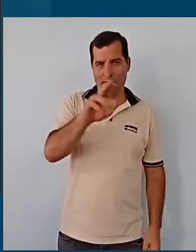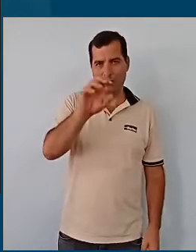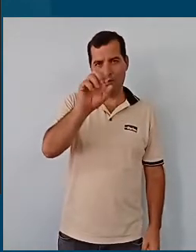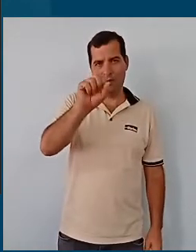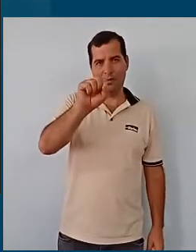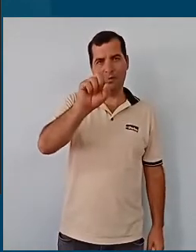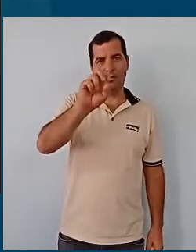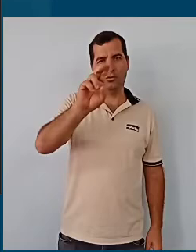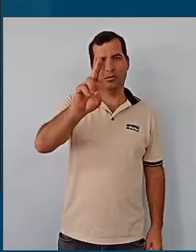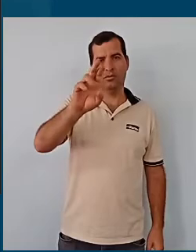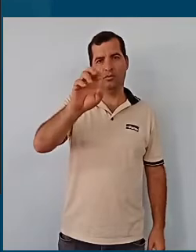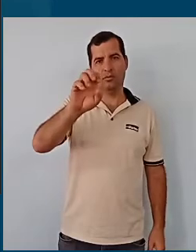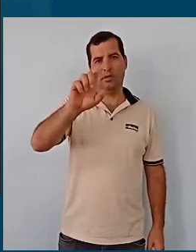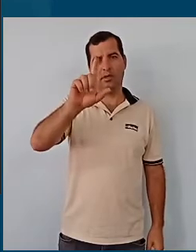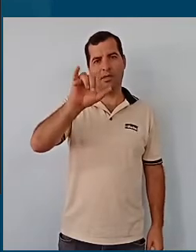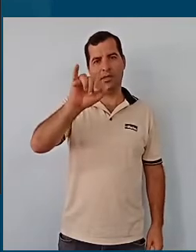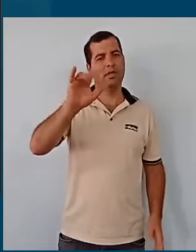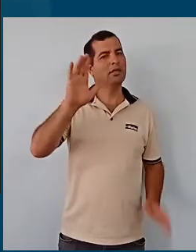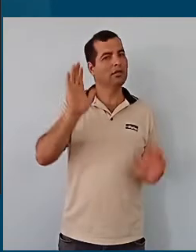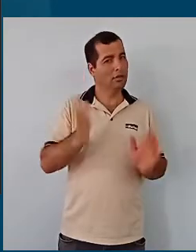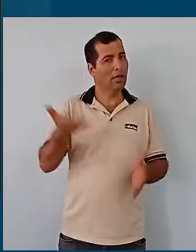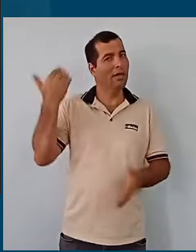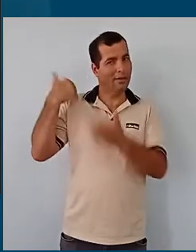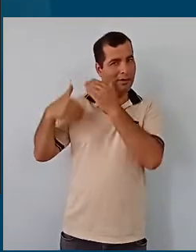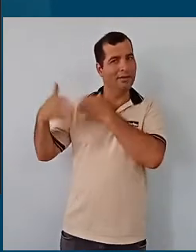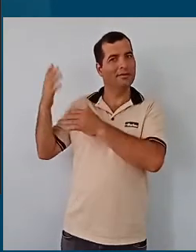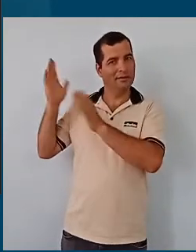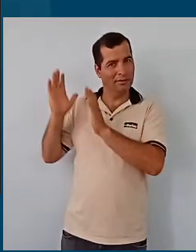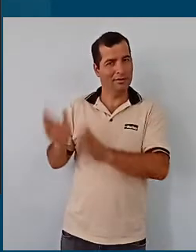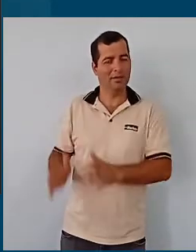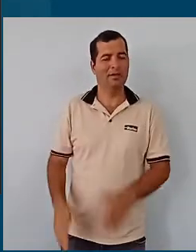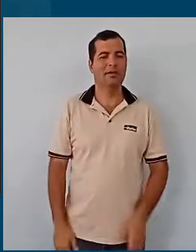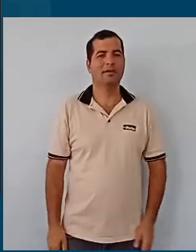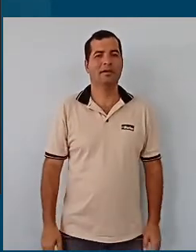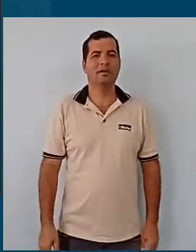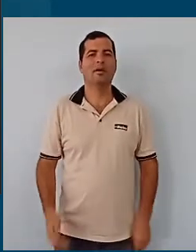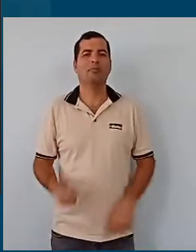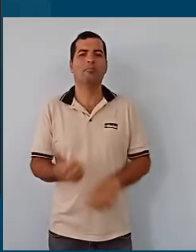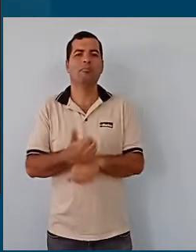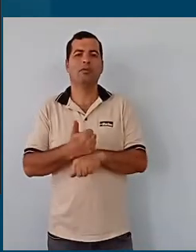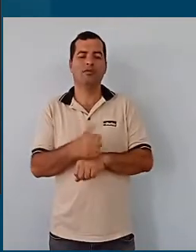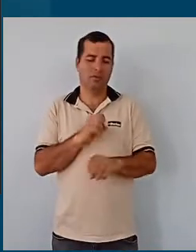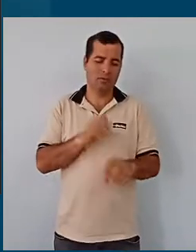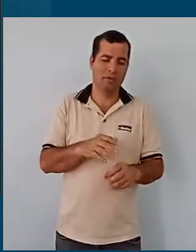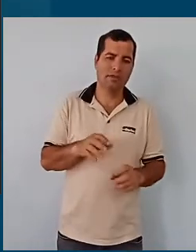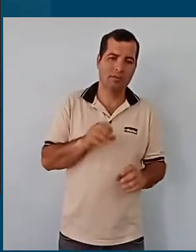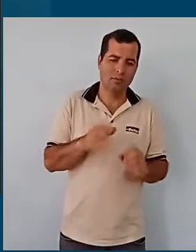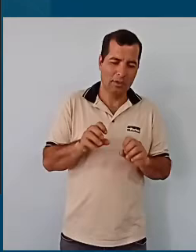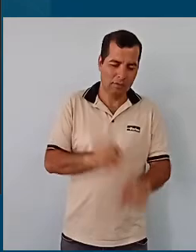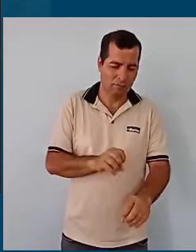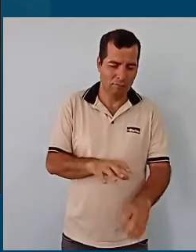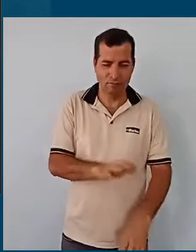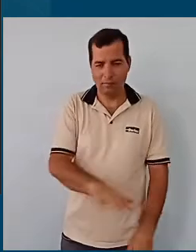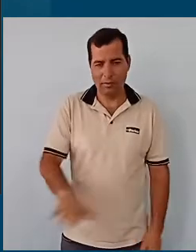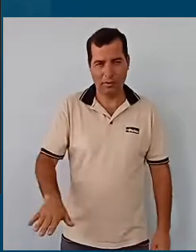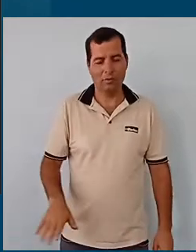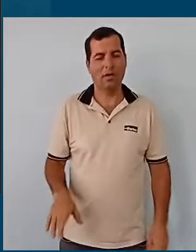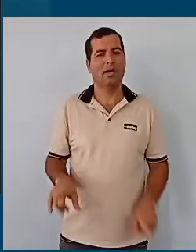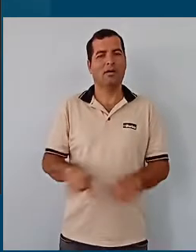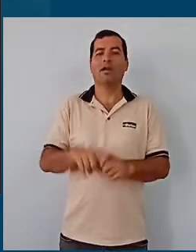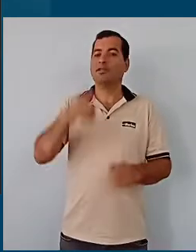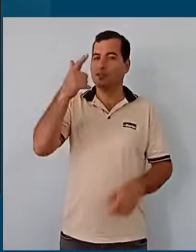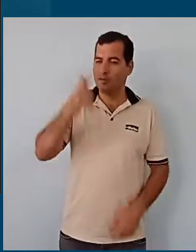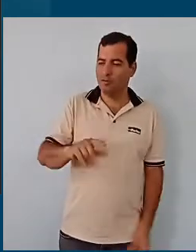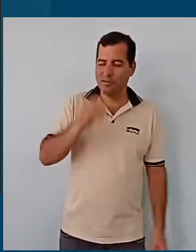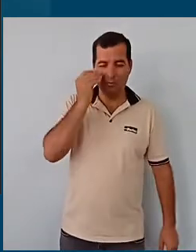participou de uma atividade formativa com as profissionais da educação infantil e agora nos brinda com seu conhecimento, com a